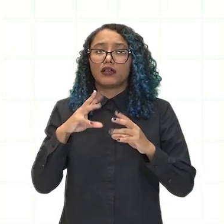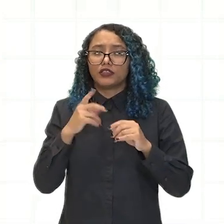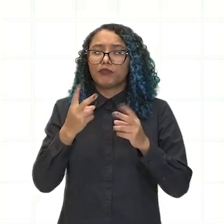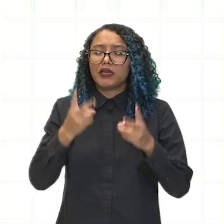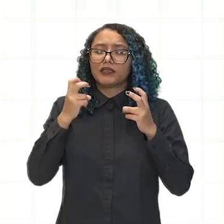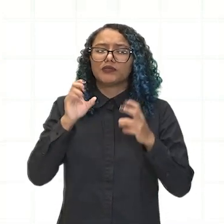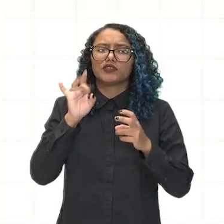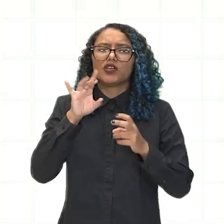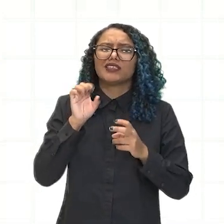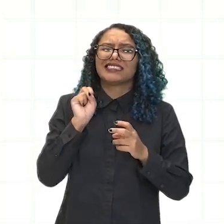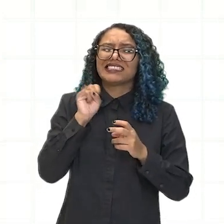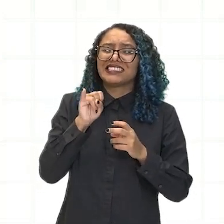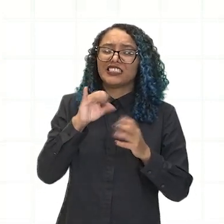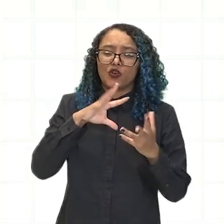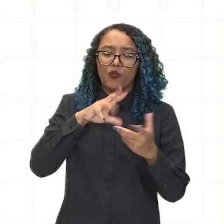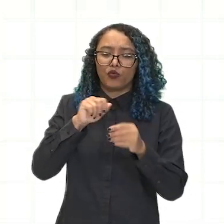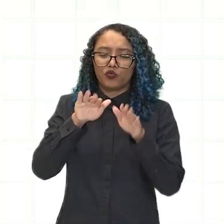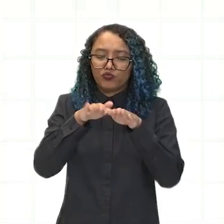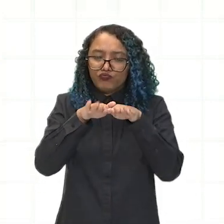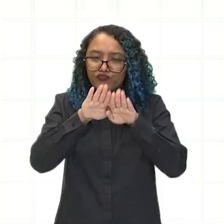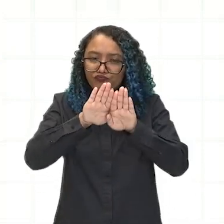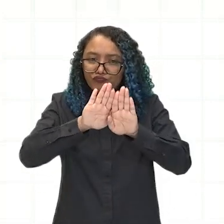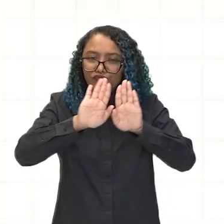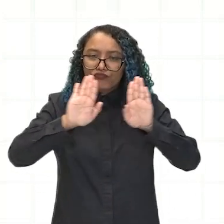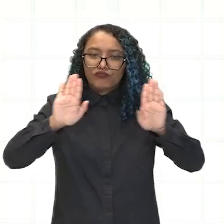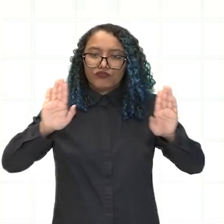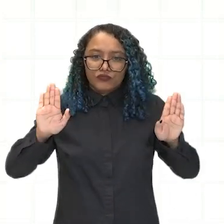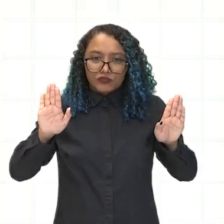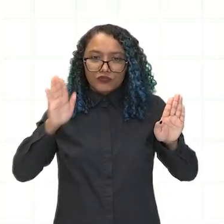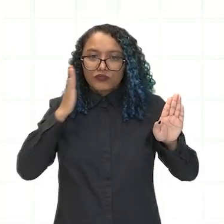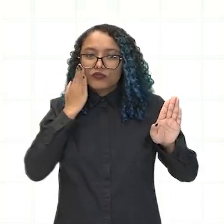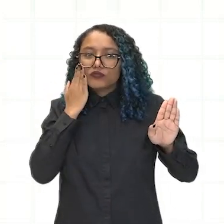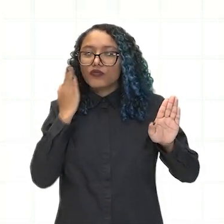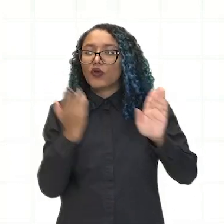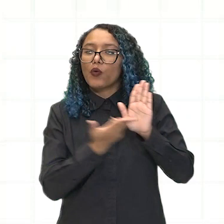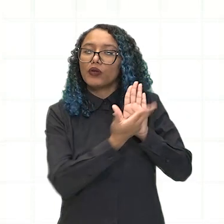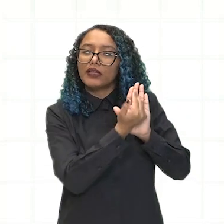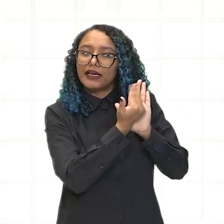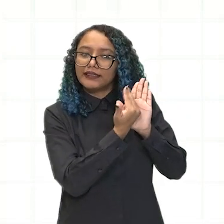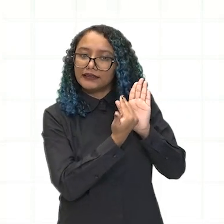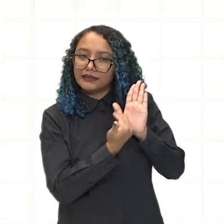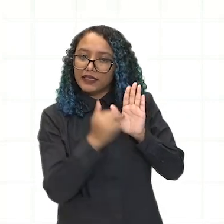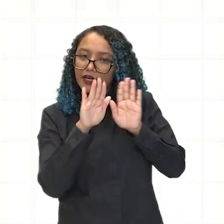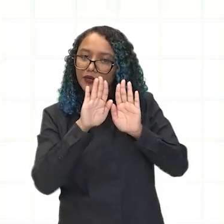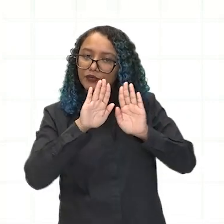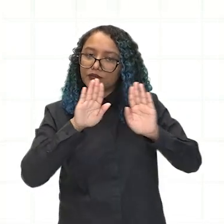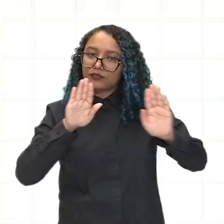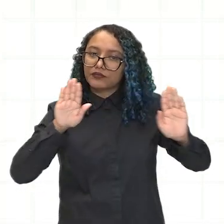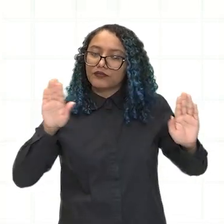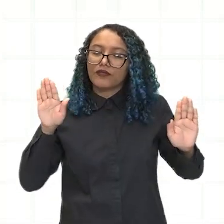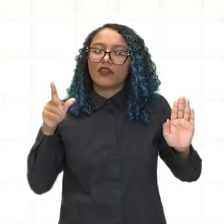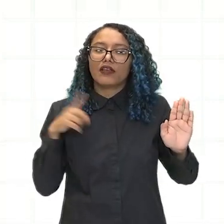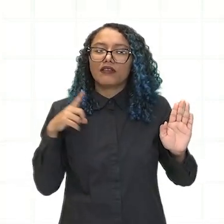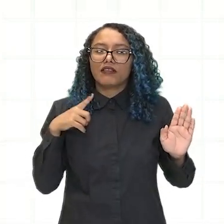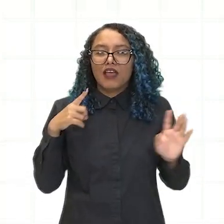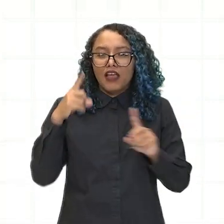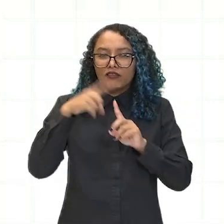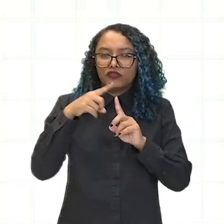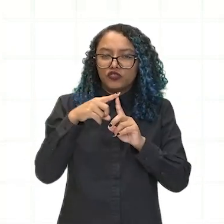nós temos o mapa mundi assim todo aberto. E aí nós temos esses vários tipos de clima que vocês